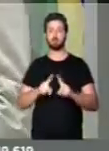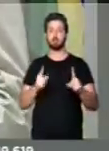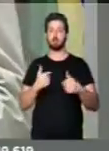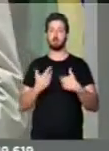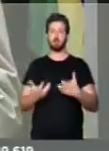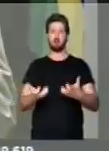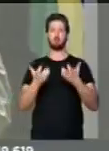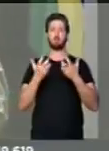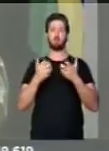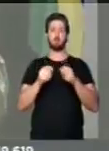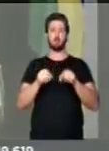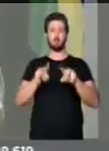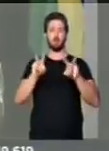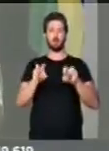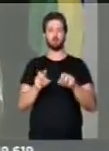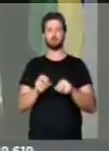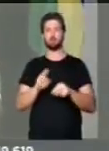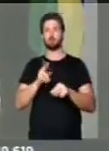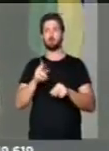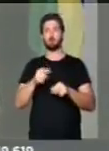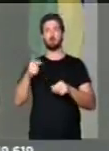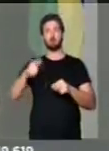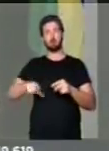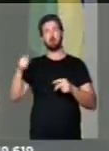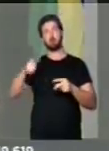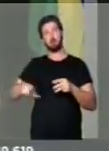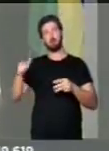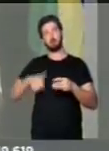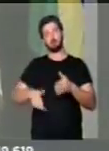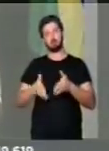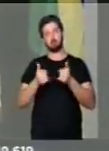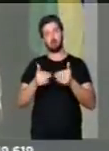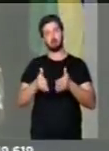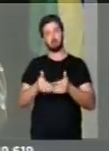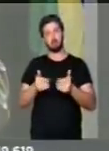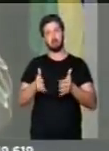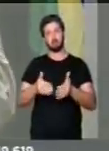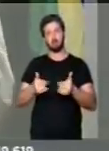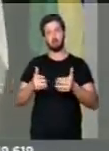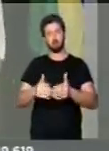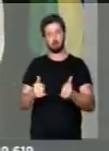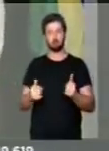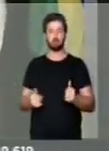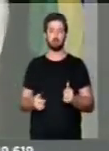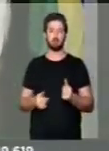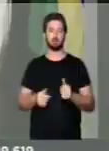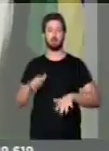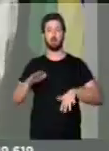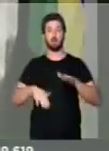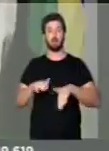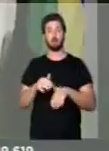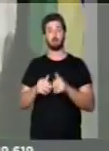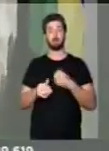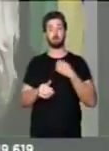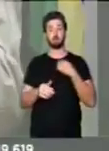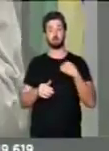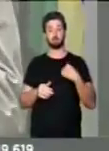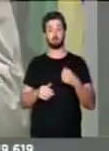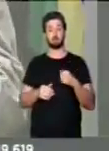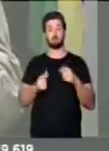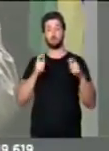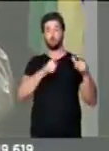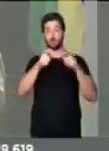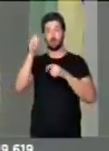este assunto não fosse recorrente, que nós tivéssemos, como em alguns outros parques pelo